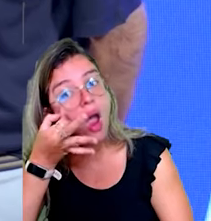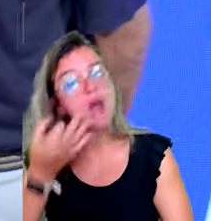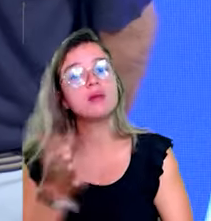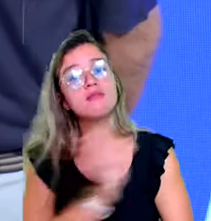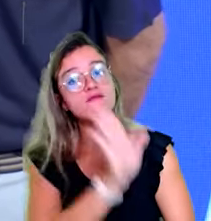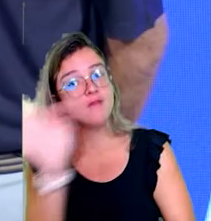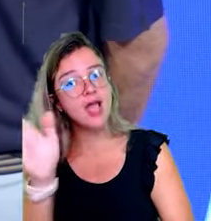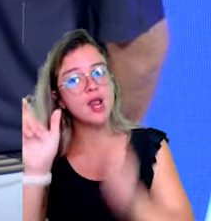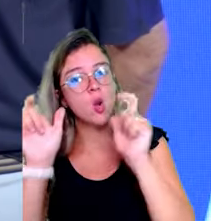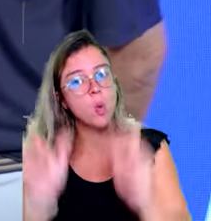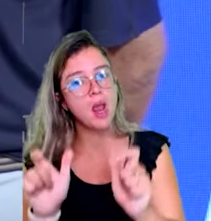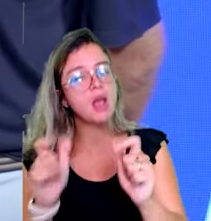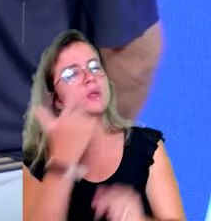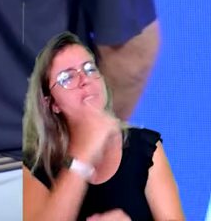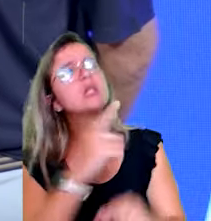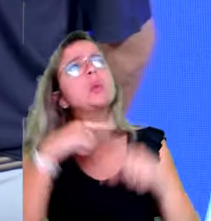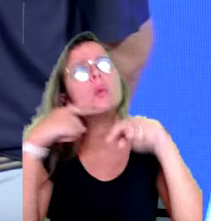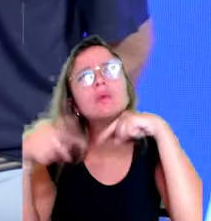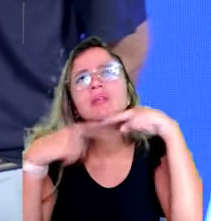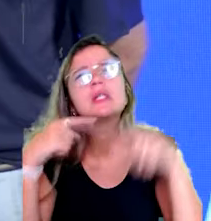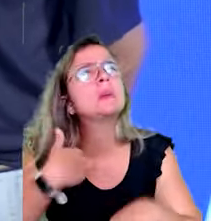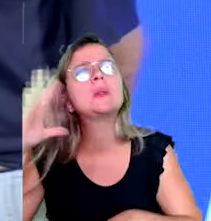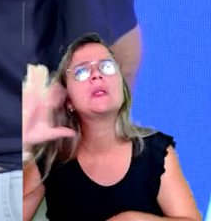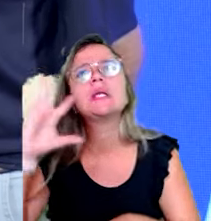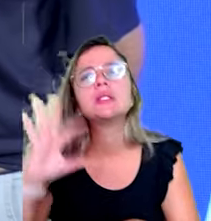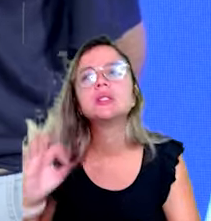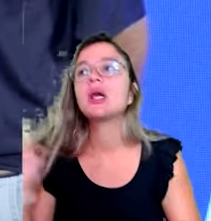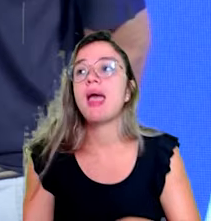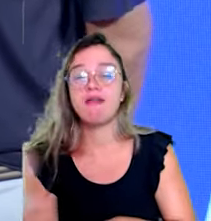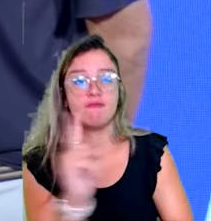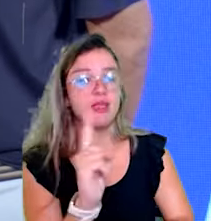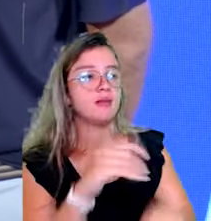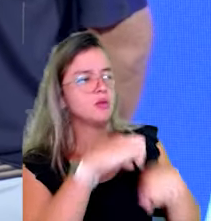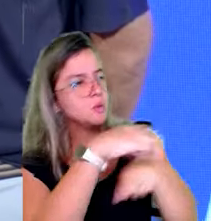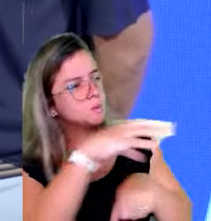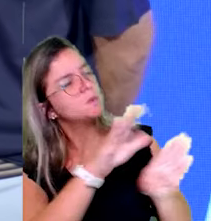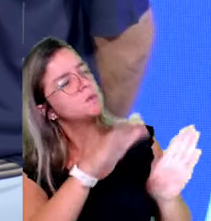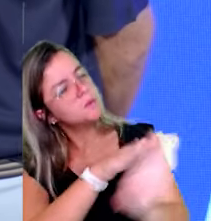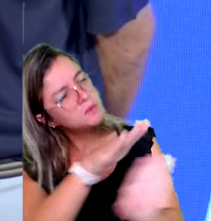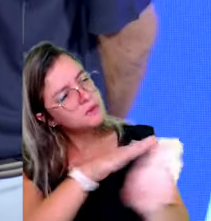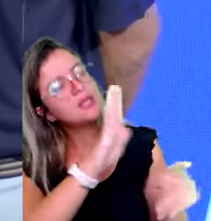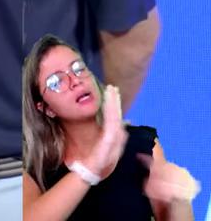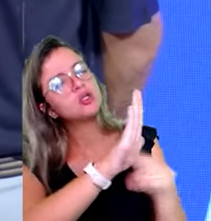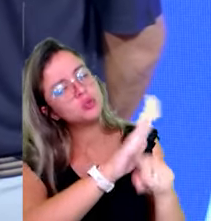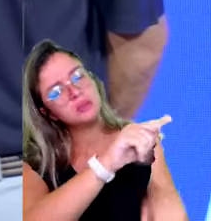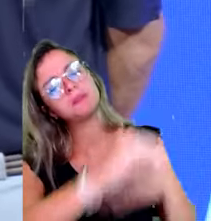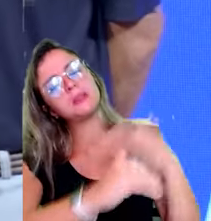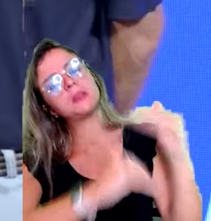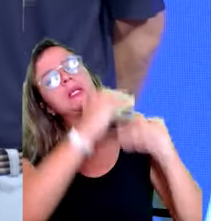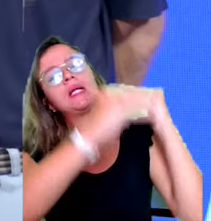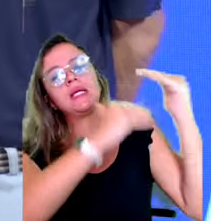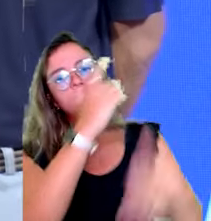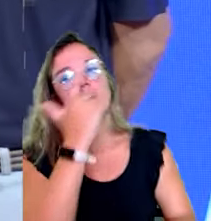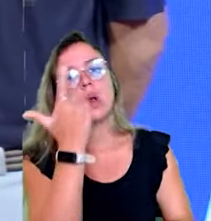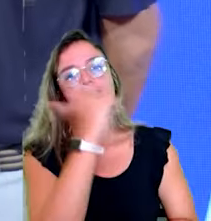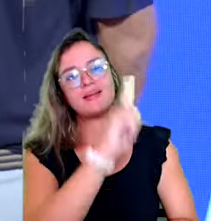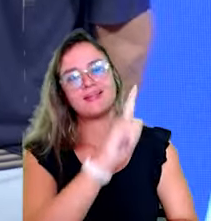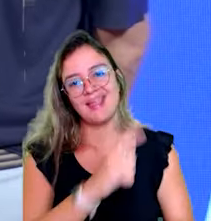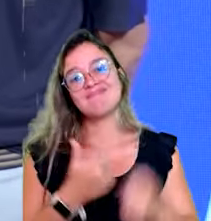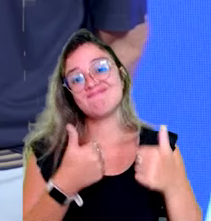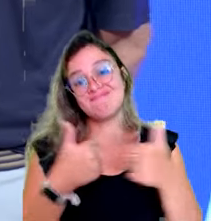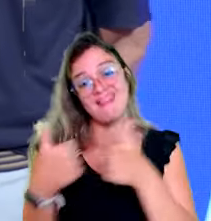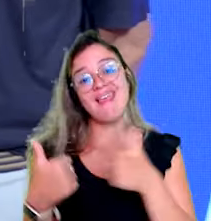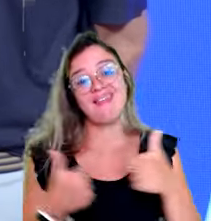principais para que a gente possa dar suporte para ele, para que ele cresça e para que ele transforme o seu negócio